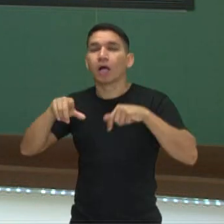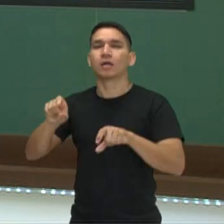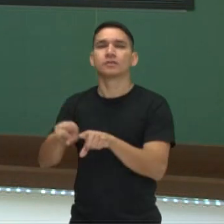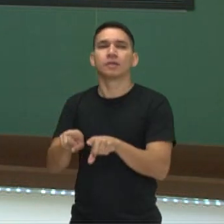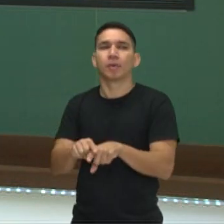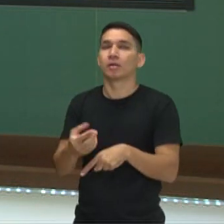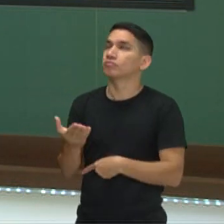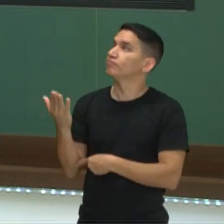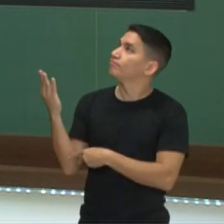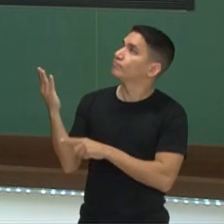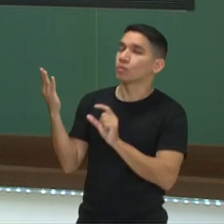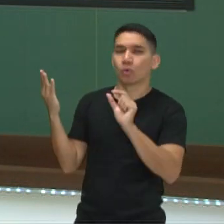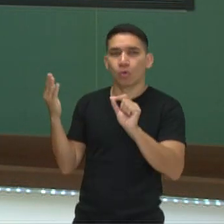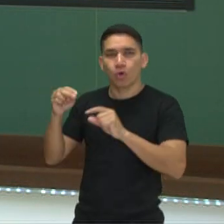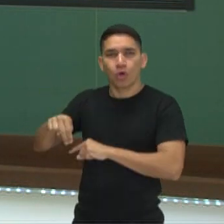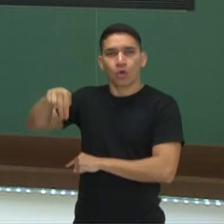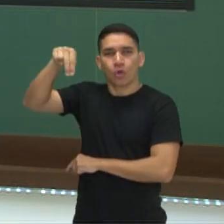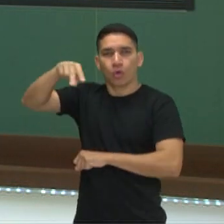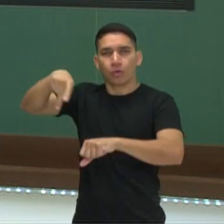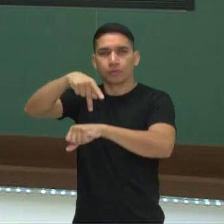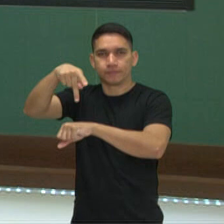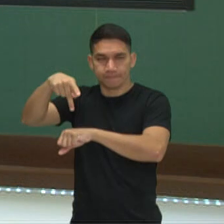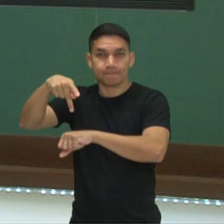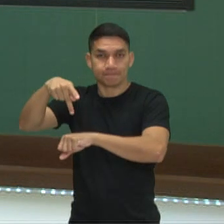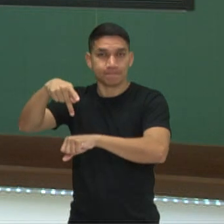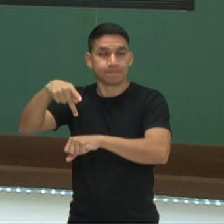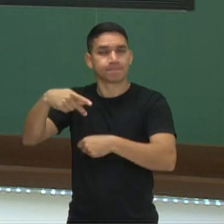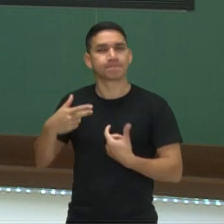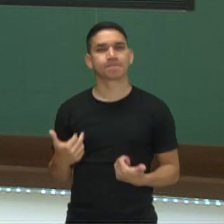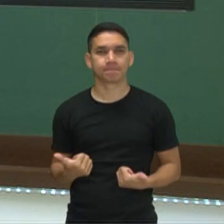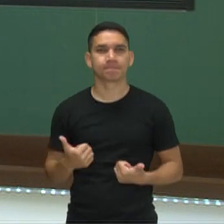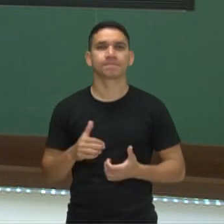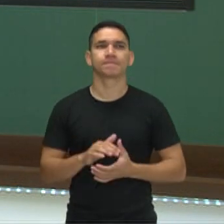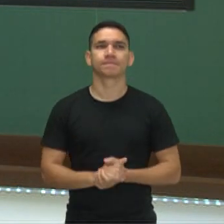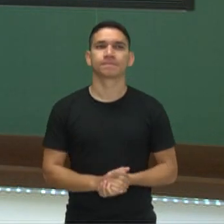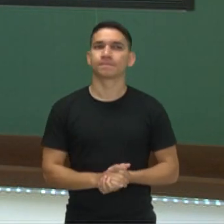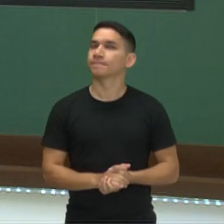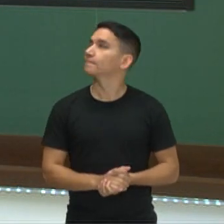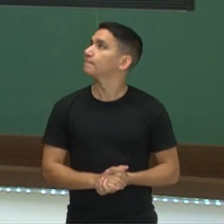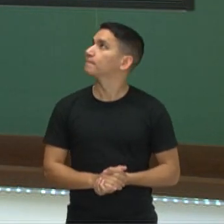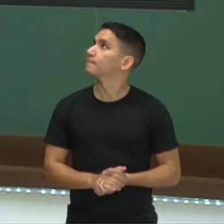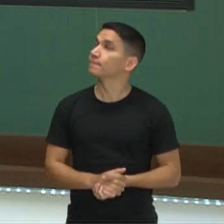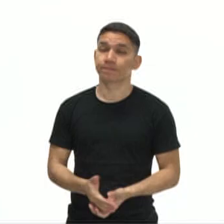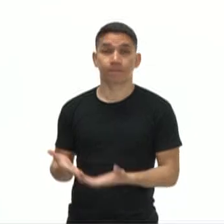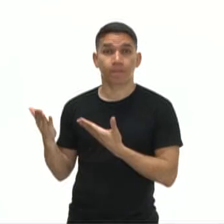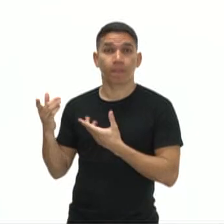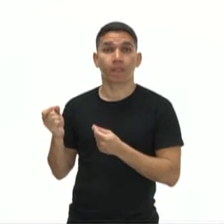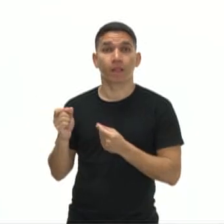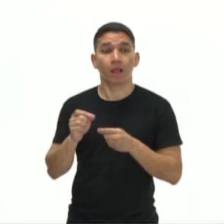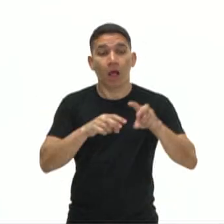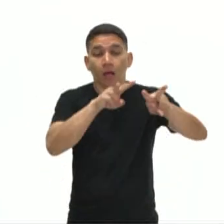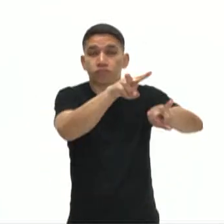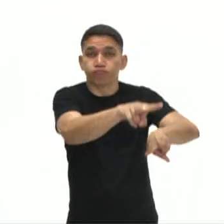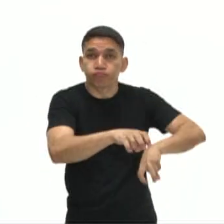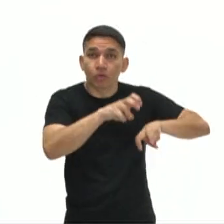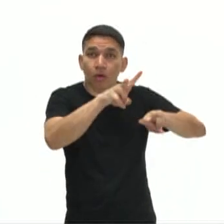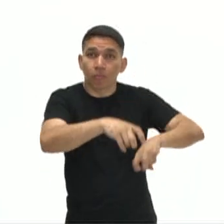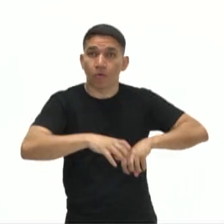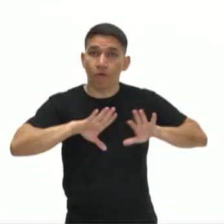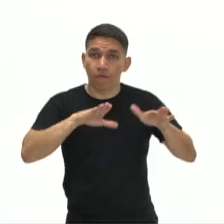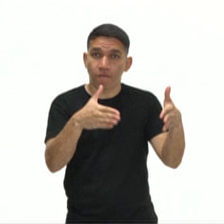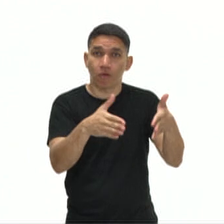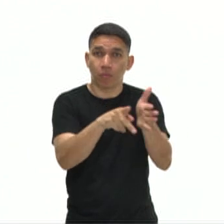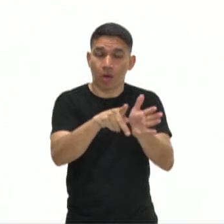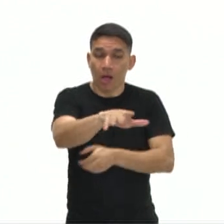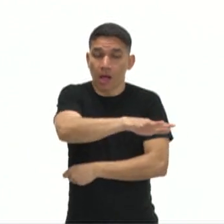centro ao norte do país, ok? Muito bem. Então aqui a agricultura se concentra no